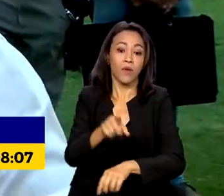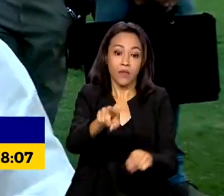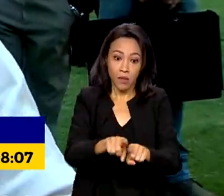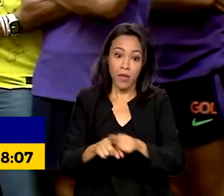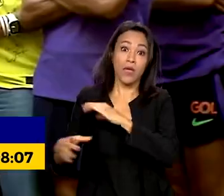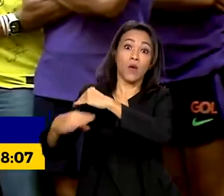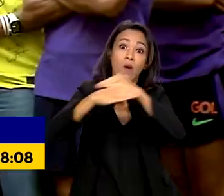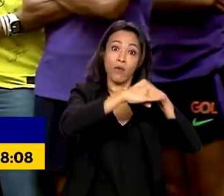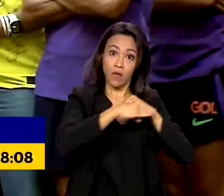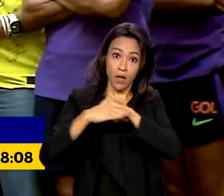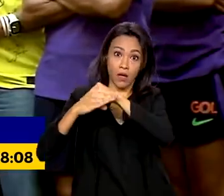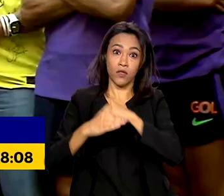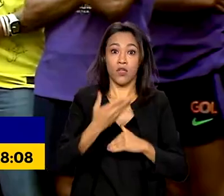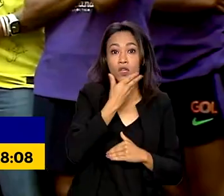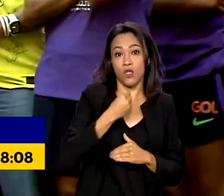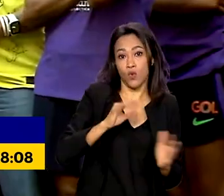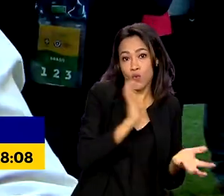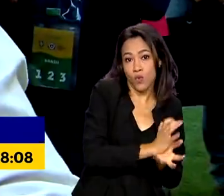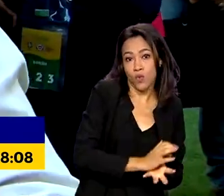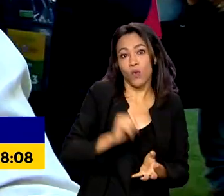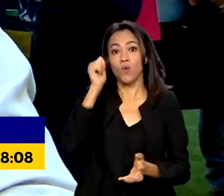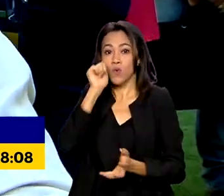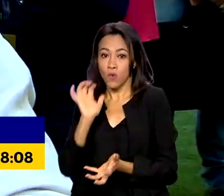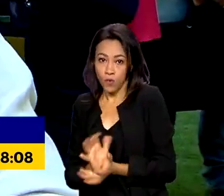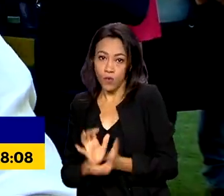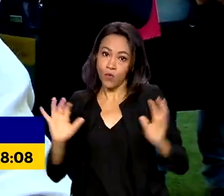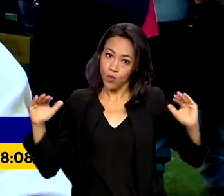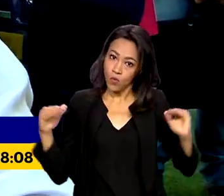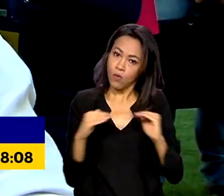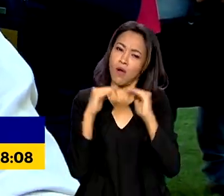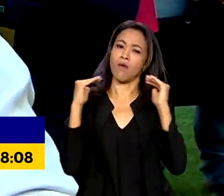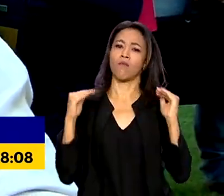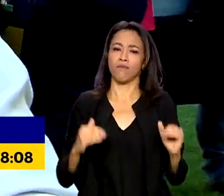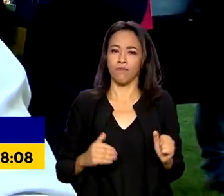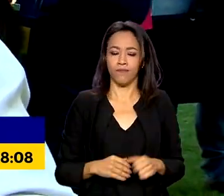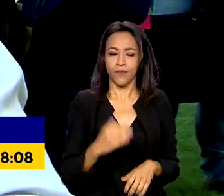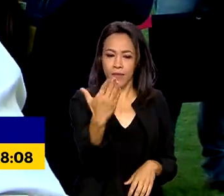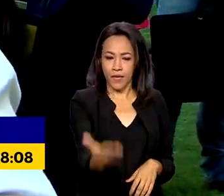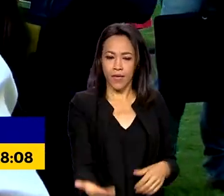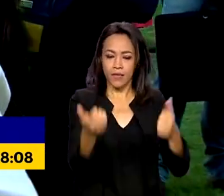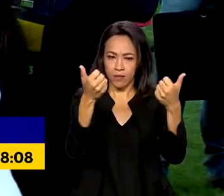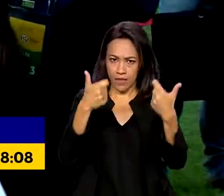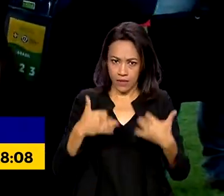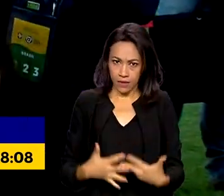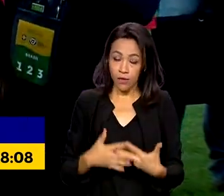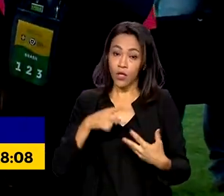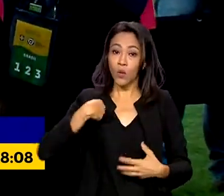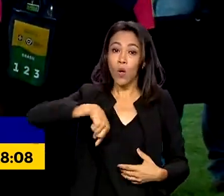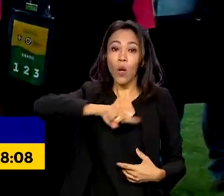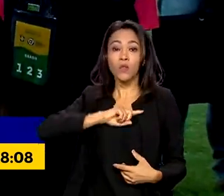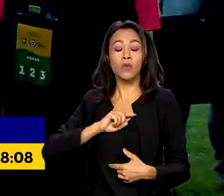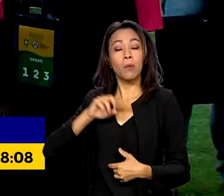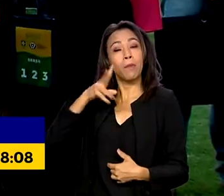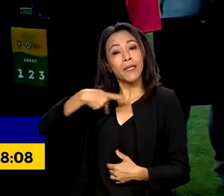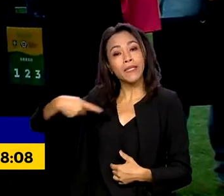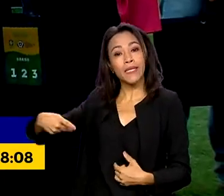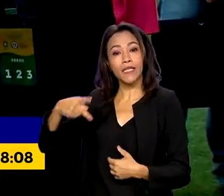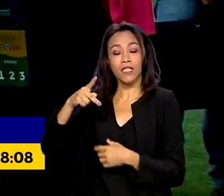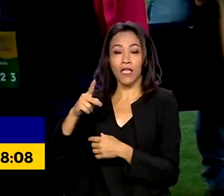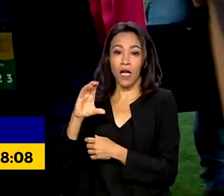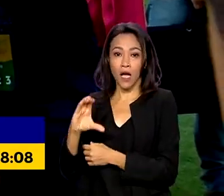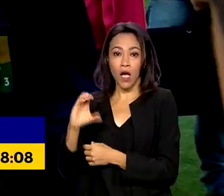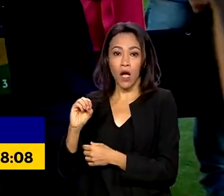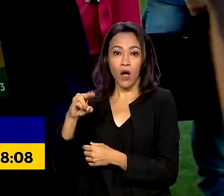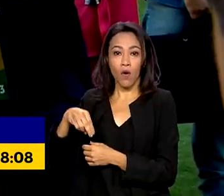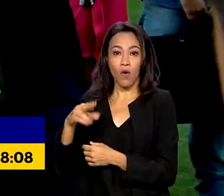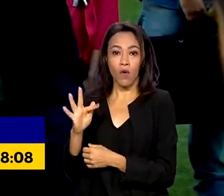os esporte masculino e feminino. Eu estou feliz que o nosso presidente da confederação tenha estabelecido